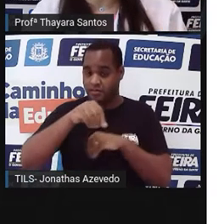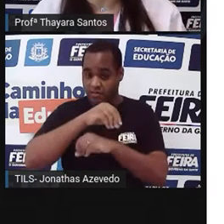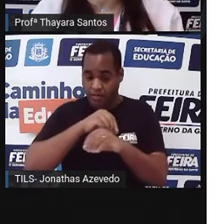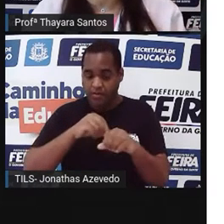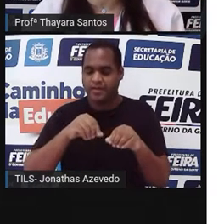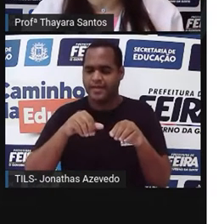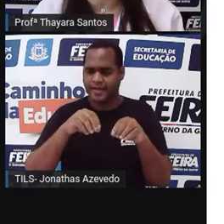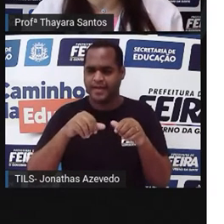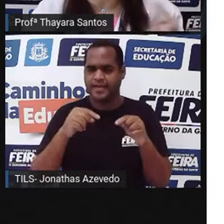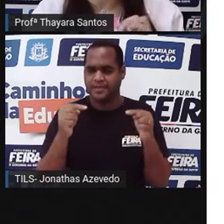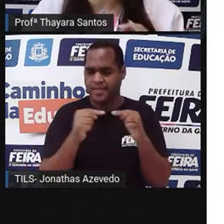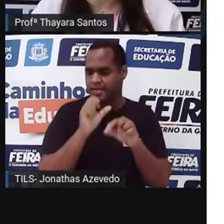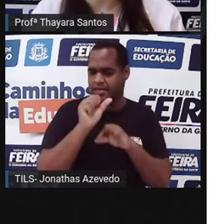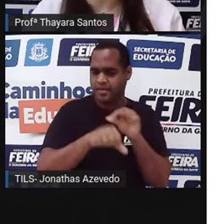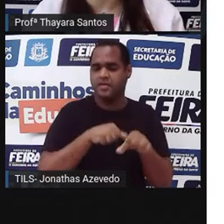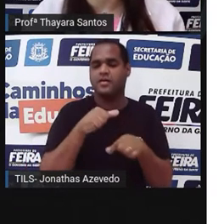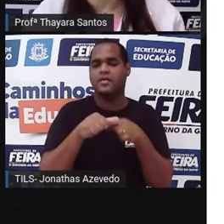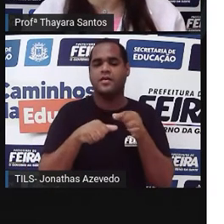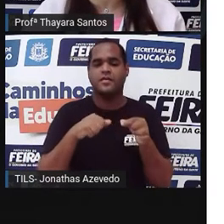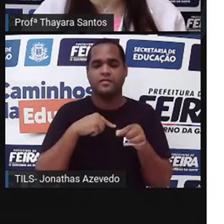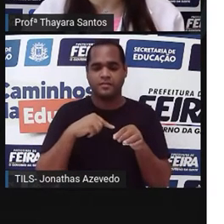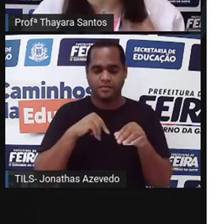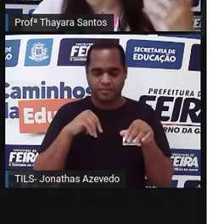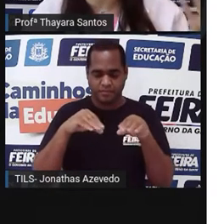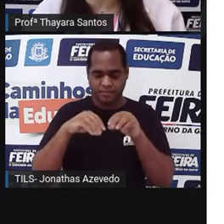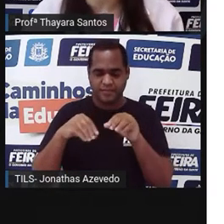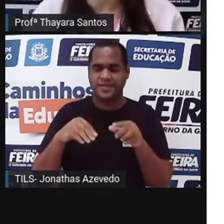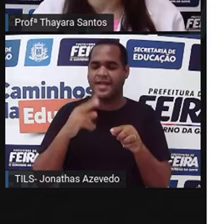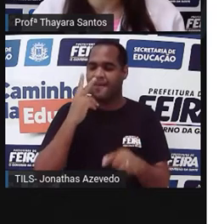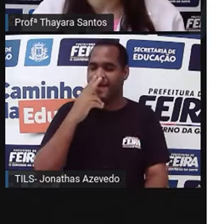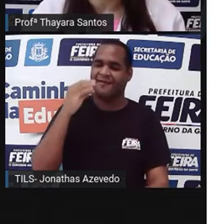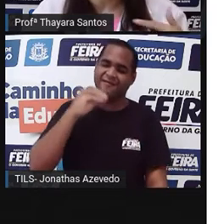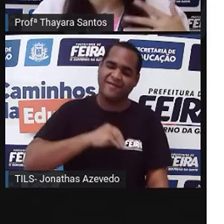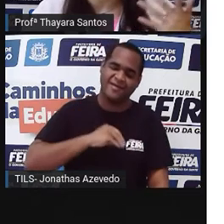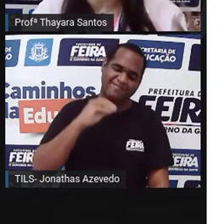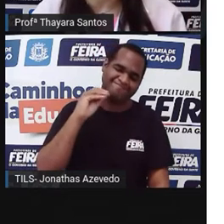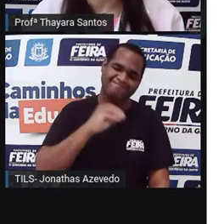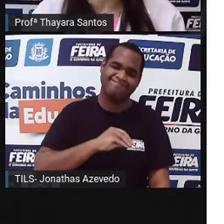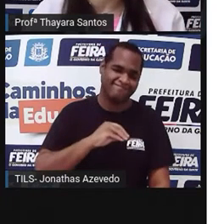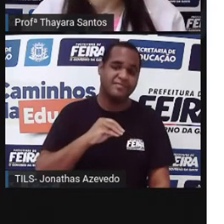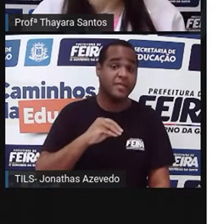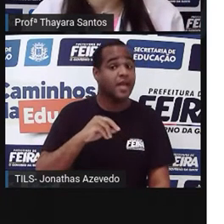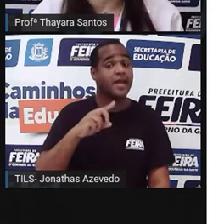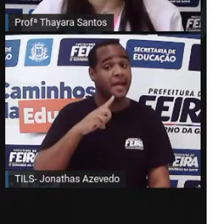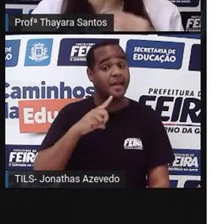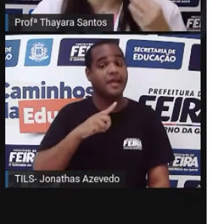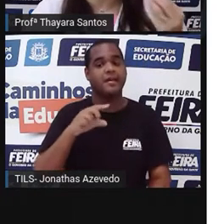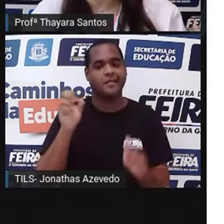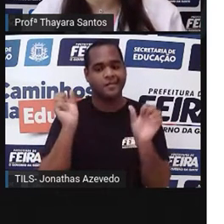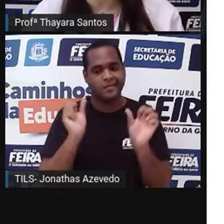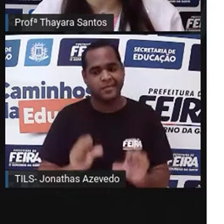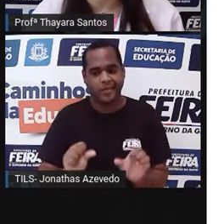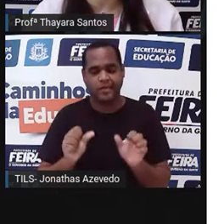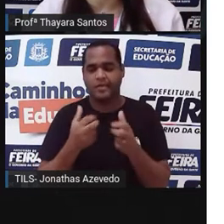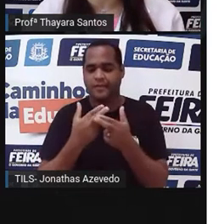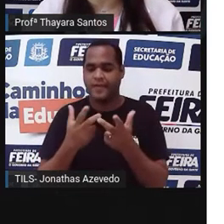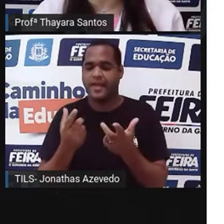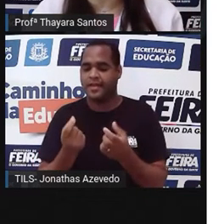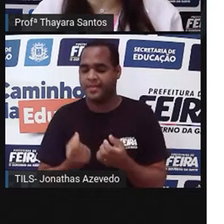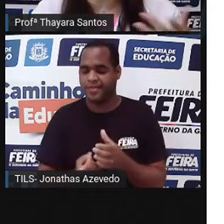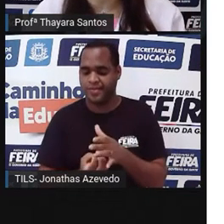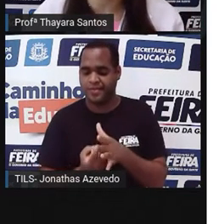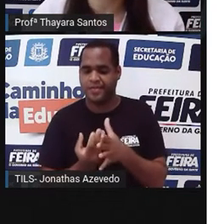esse processo de transformação, aquele solo vai acabar ficando pobre e não vai ter mais aquele nutriente, a semente não